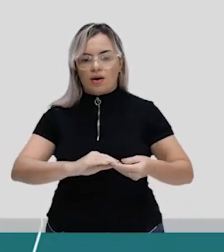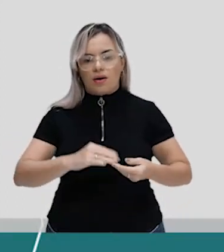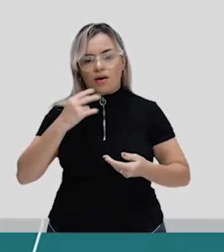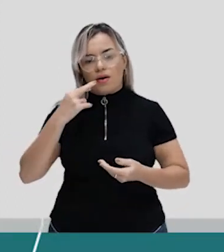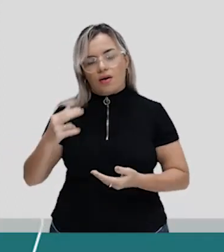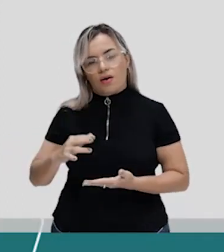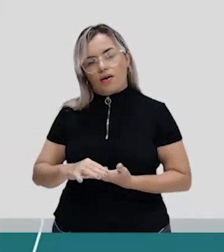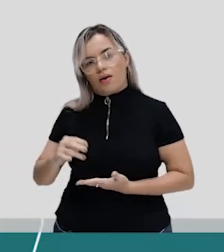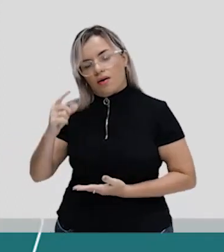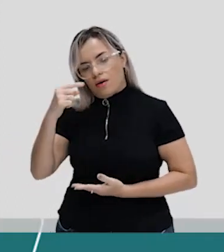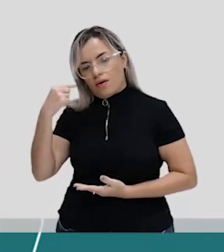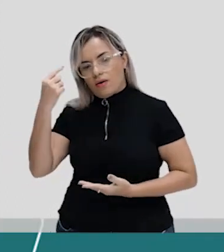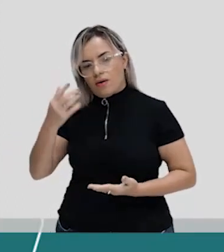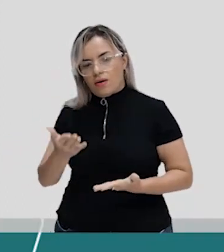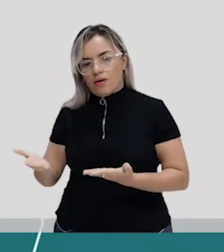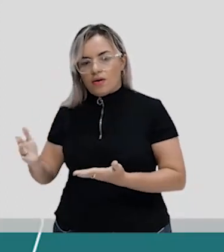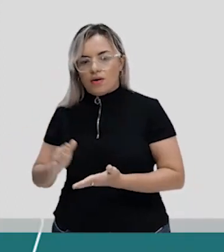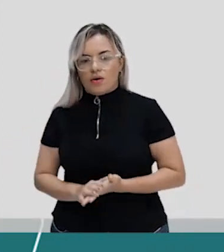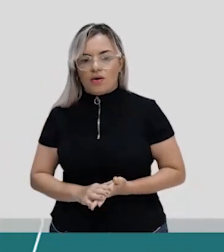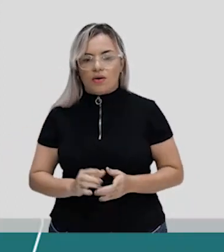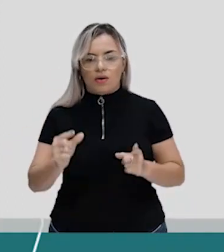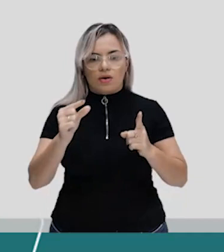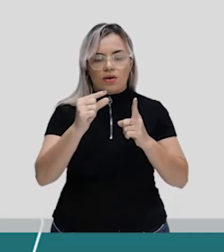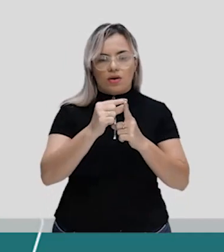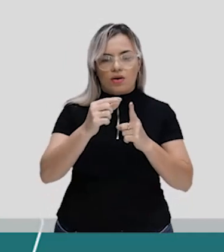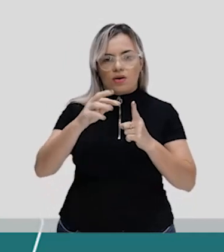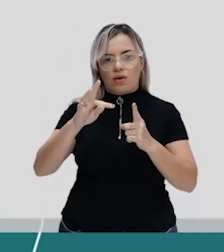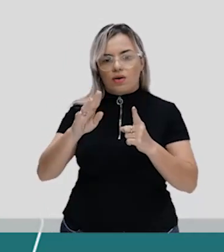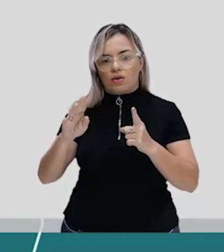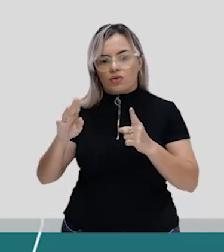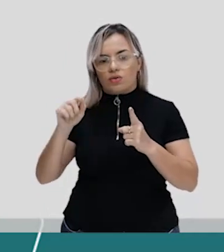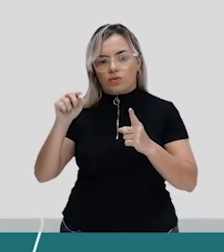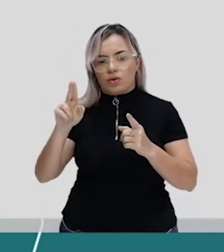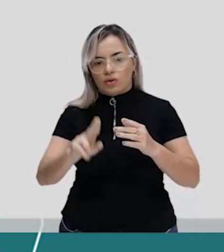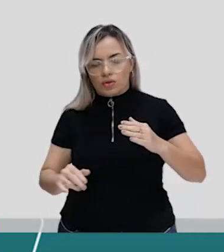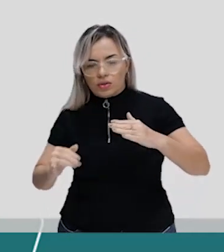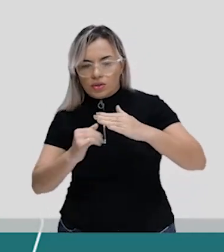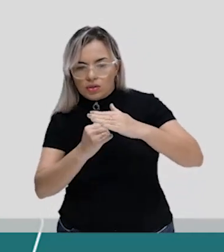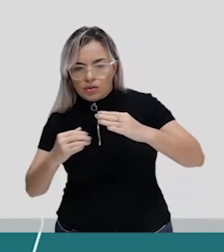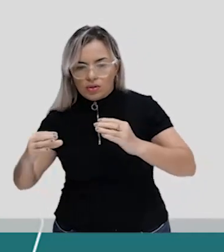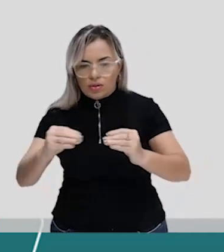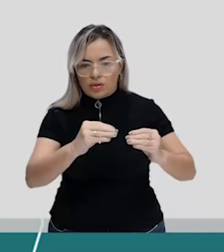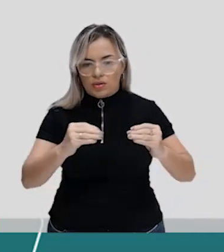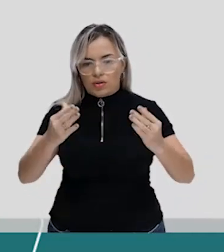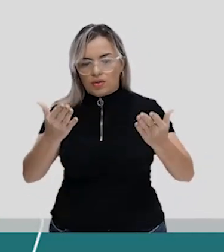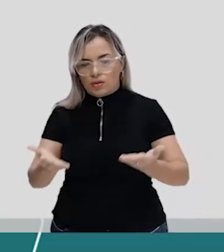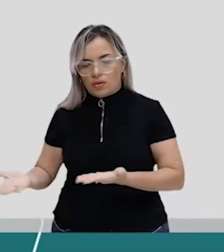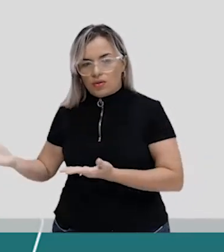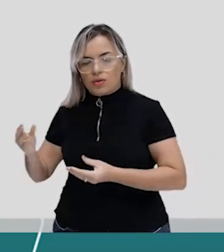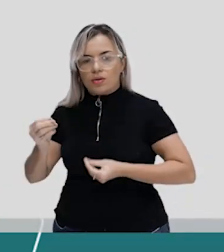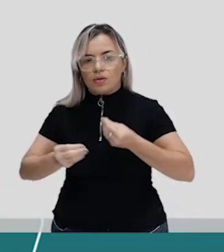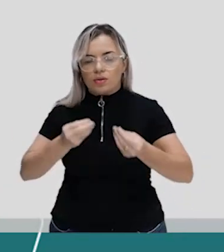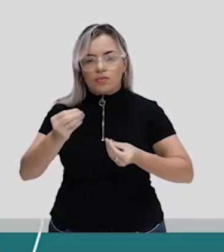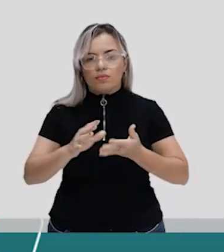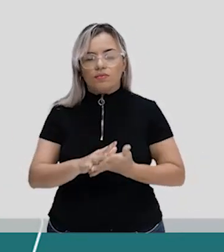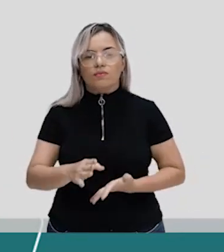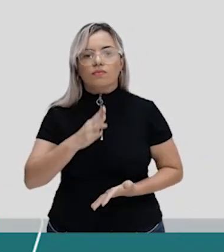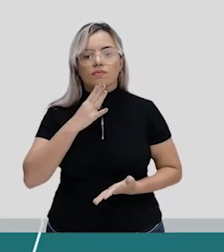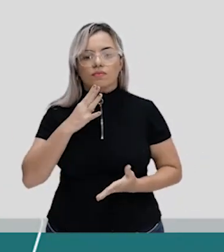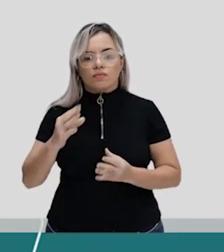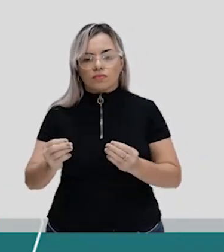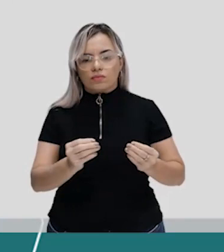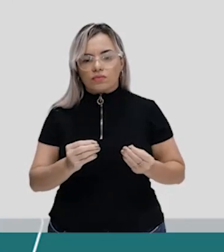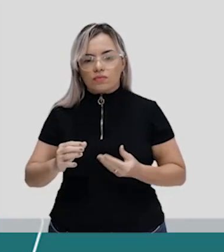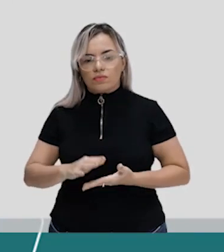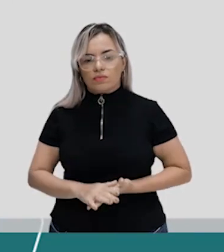Tu, como nós já falamos, é informal. Então, como ficaria? Hola, que tal? Isso aí é muito conhecido, né? Hola, que